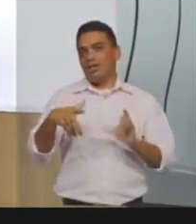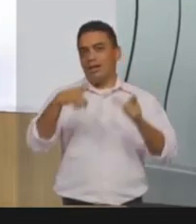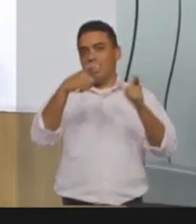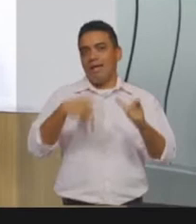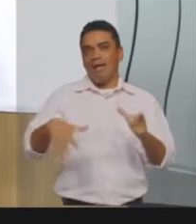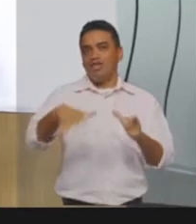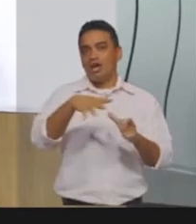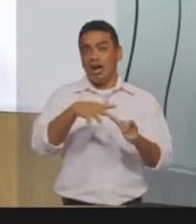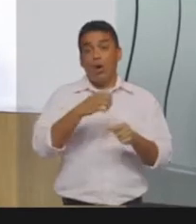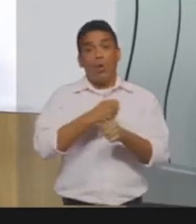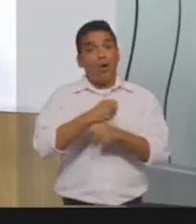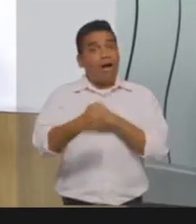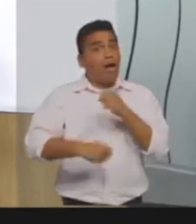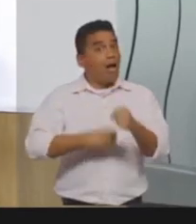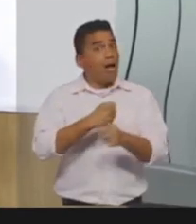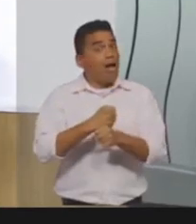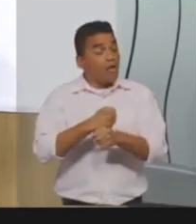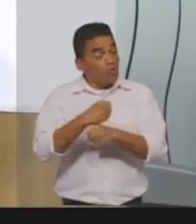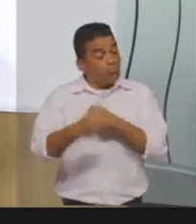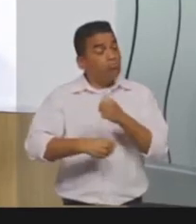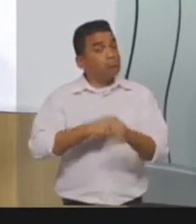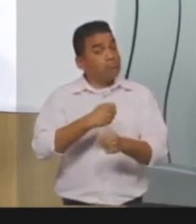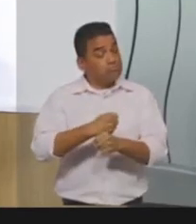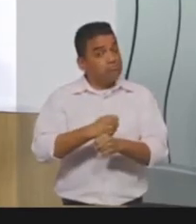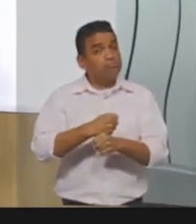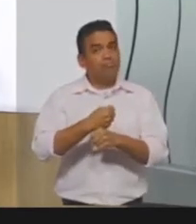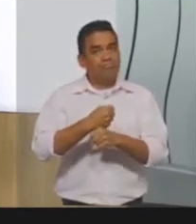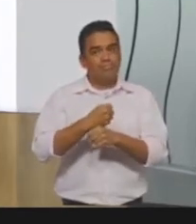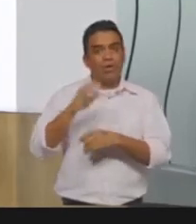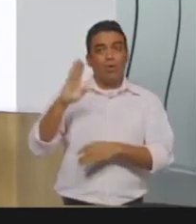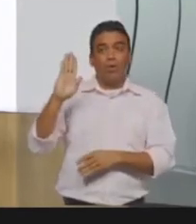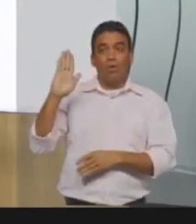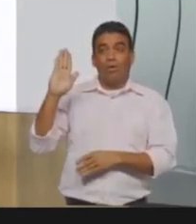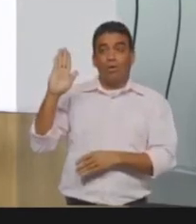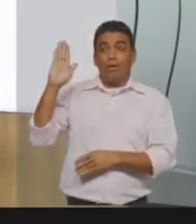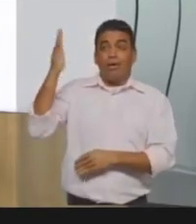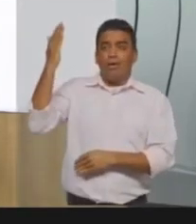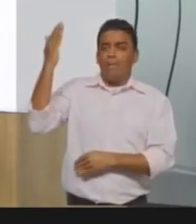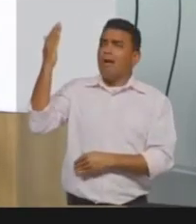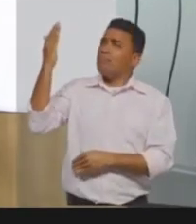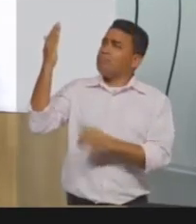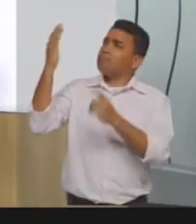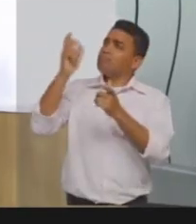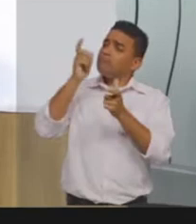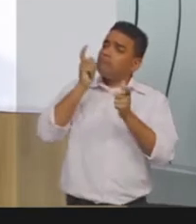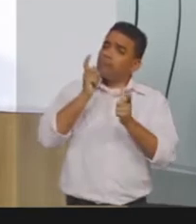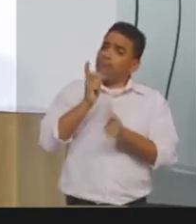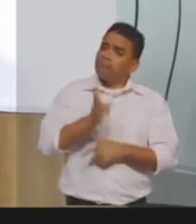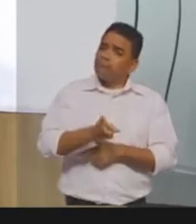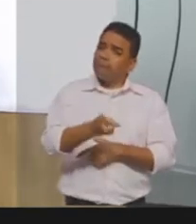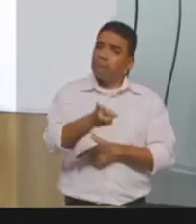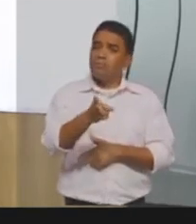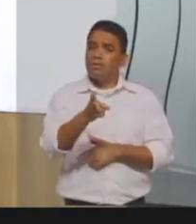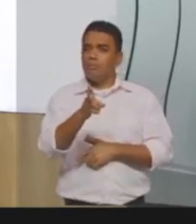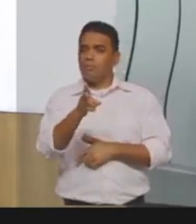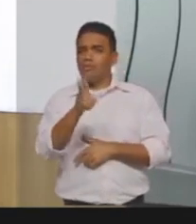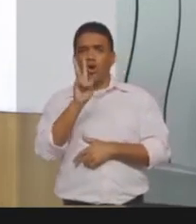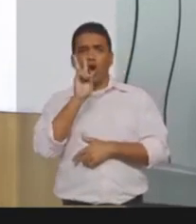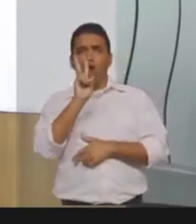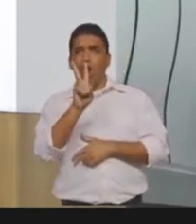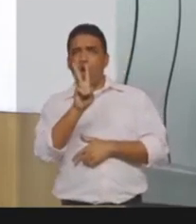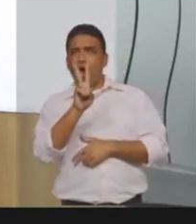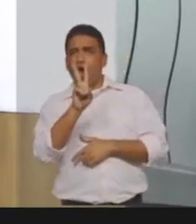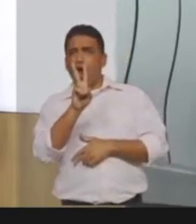o ano inteiro, ou por anos. Então, esses climas foram determinados durante anos, observando aquelas regiões do